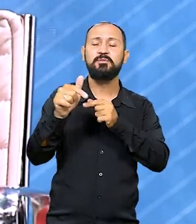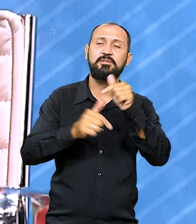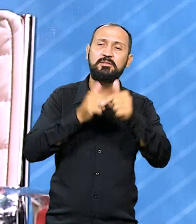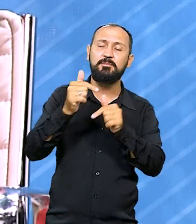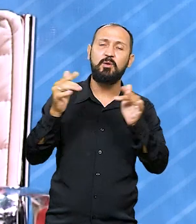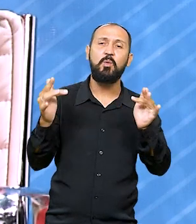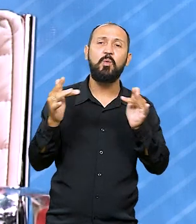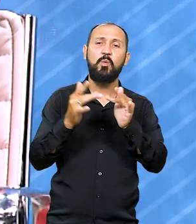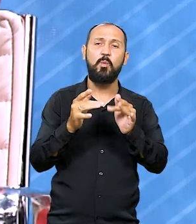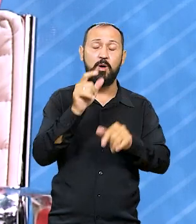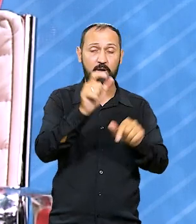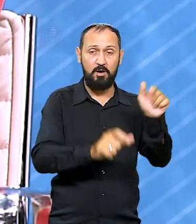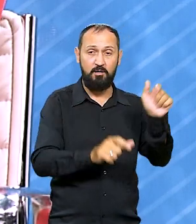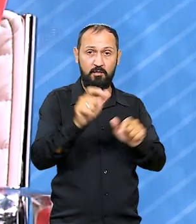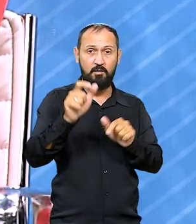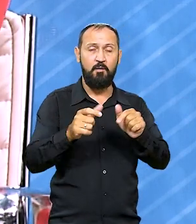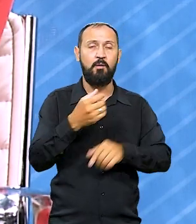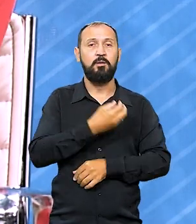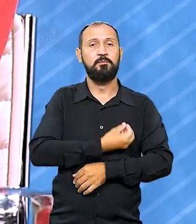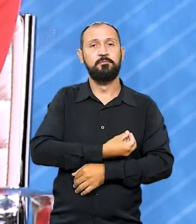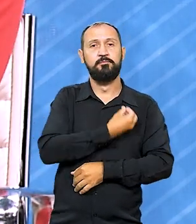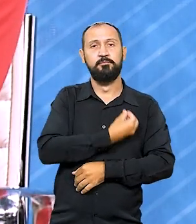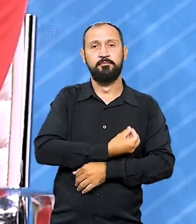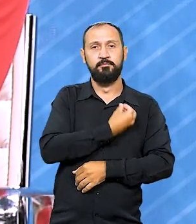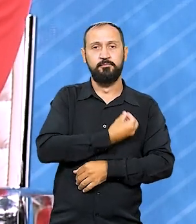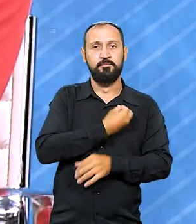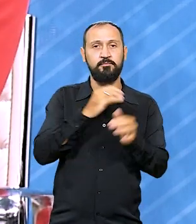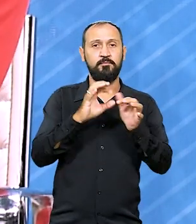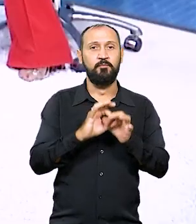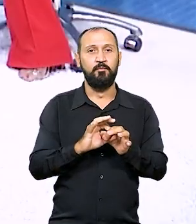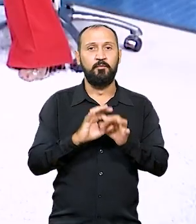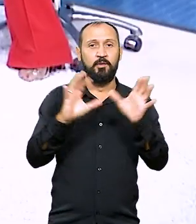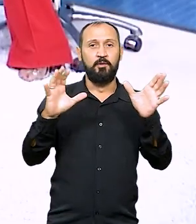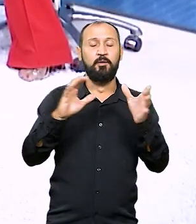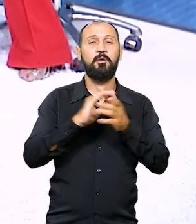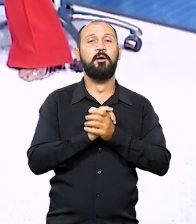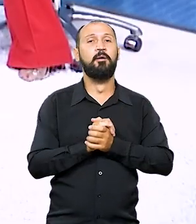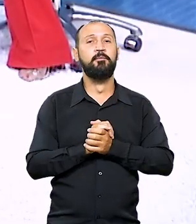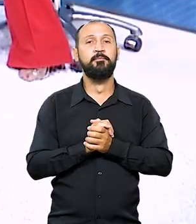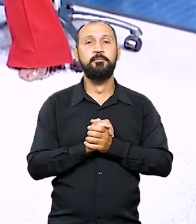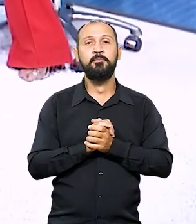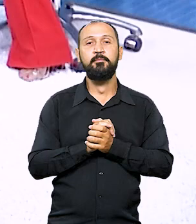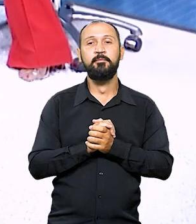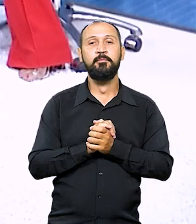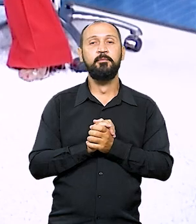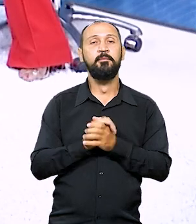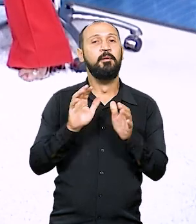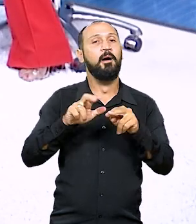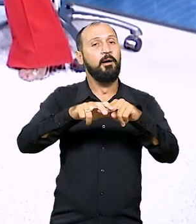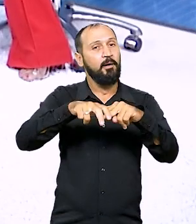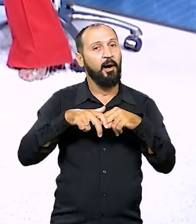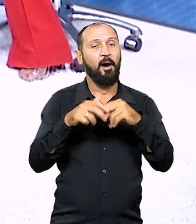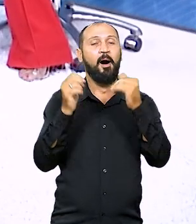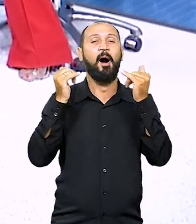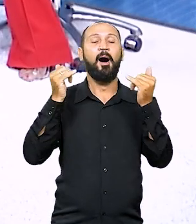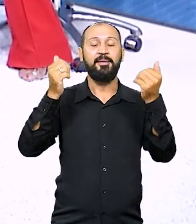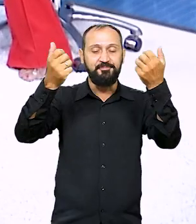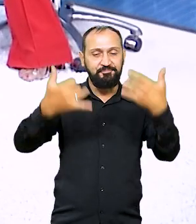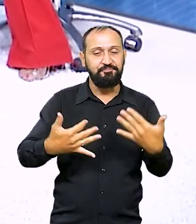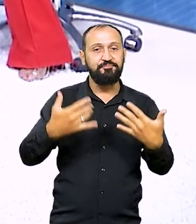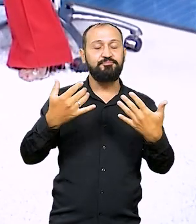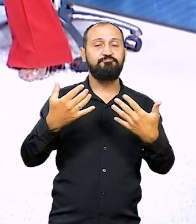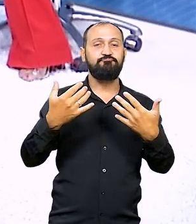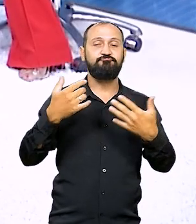você lida diretamente com as pessoas, com a vida das pessoas, com a liberdade das pessoas. Sim. Por isso que eu